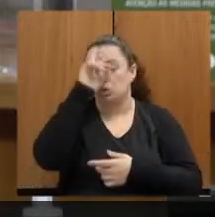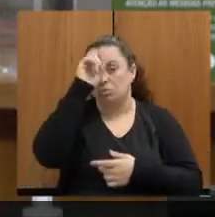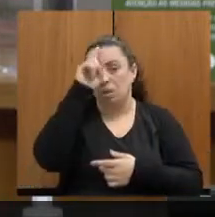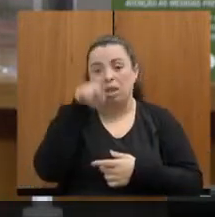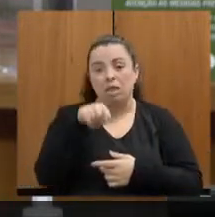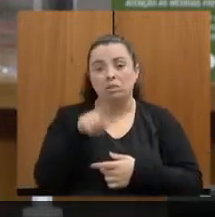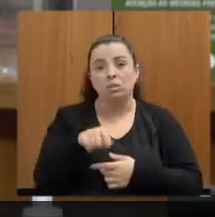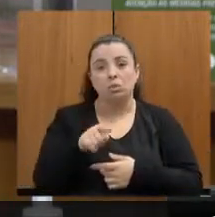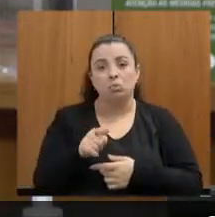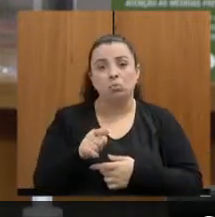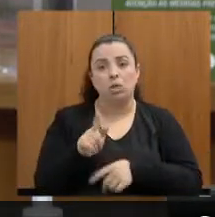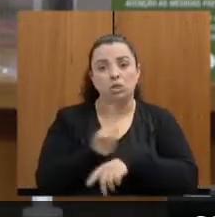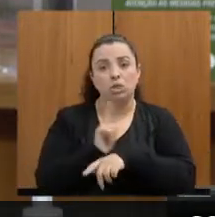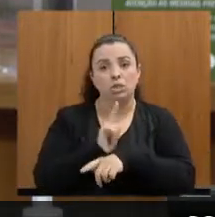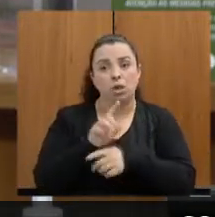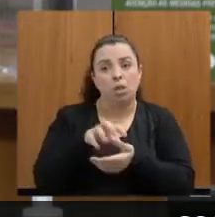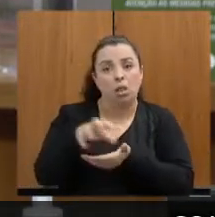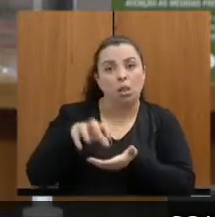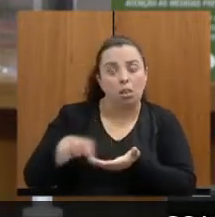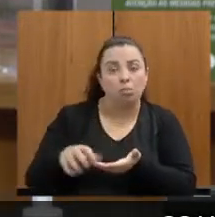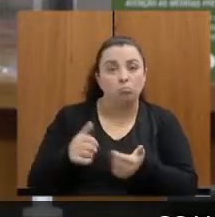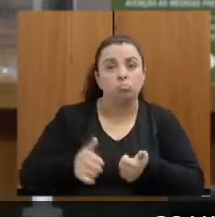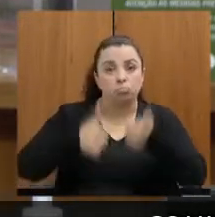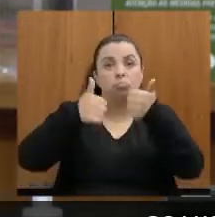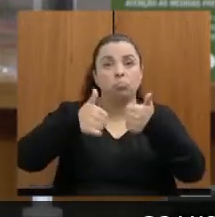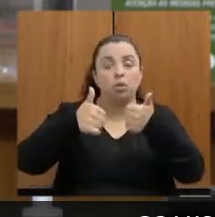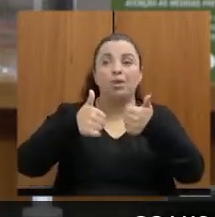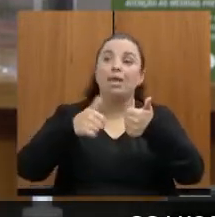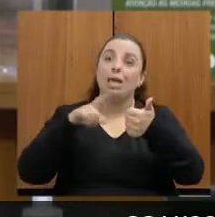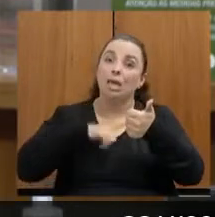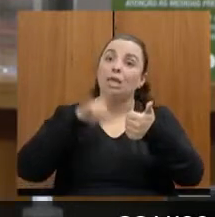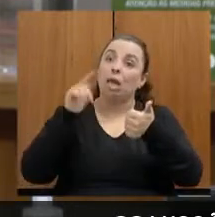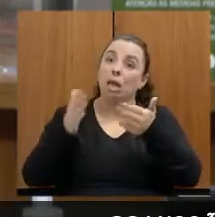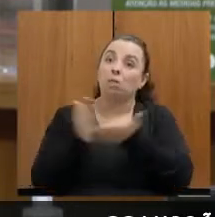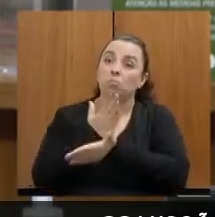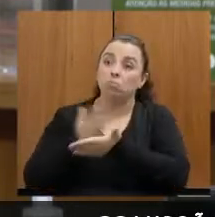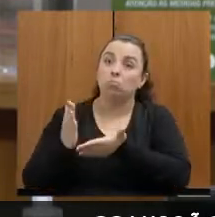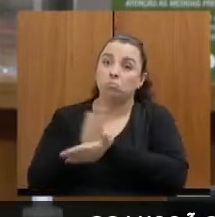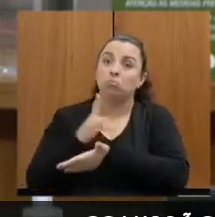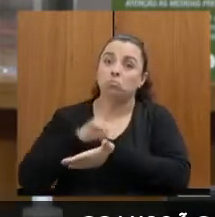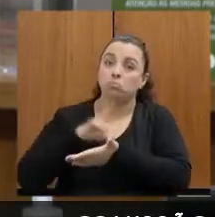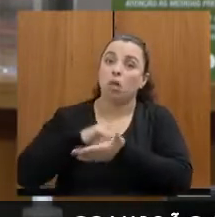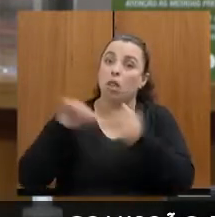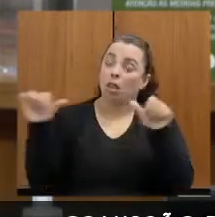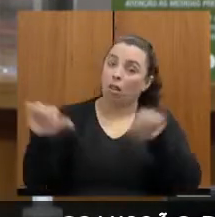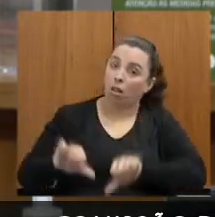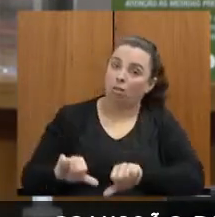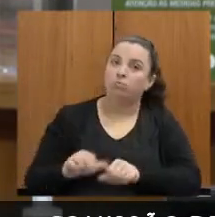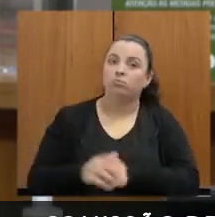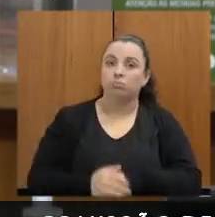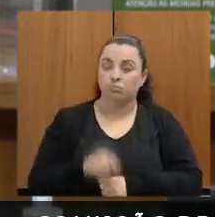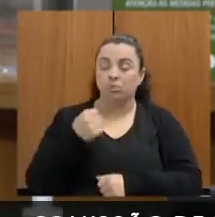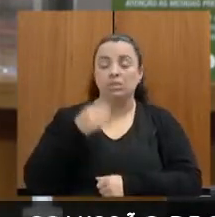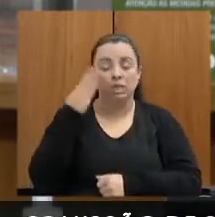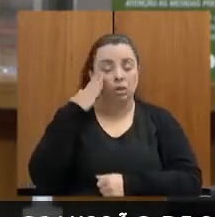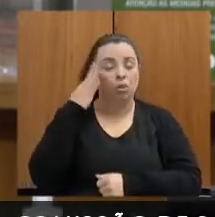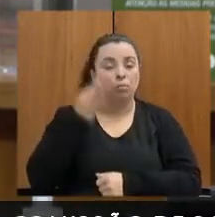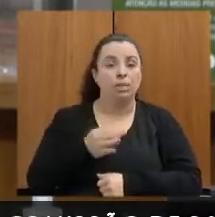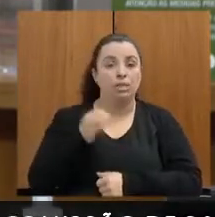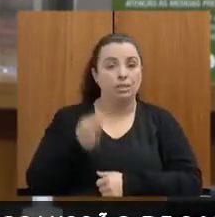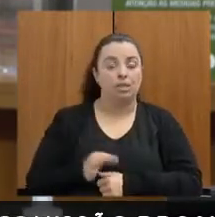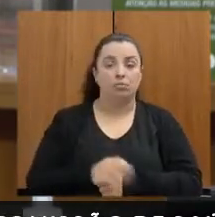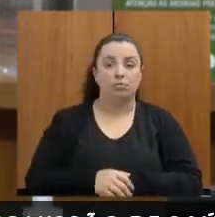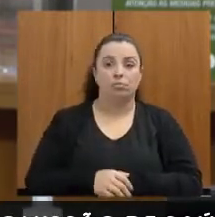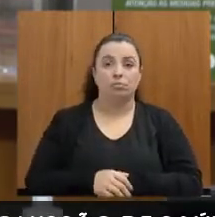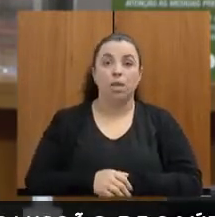Brasil como Temos vários também de fracasso sempre saber separar o joio do trigo em Minas Gerais é o único estado que ainda